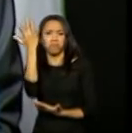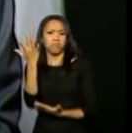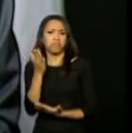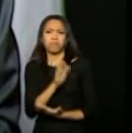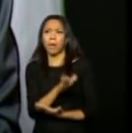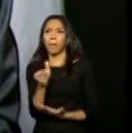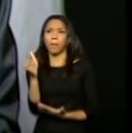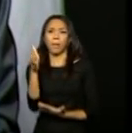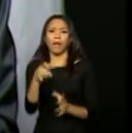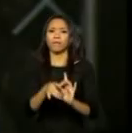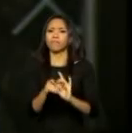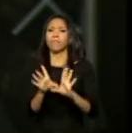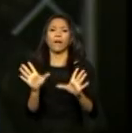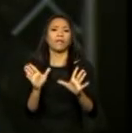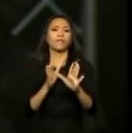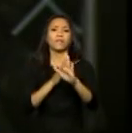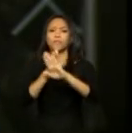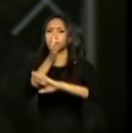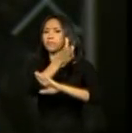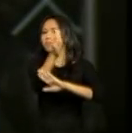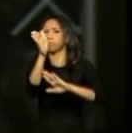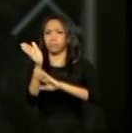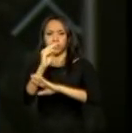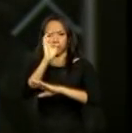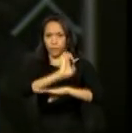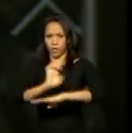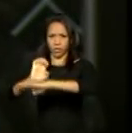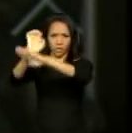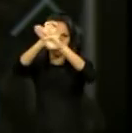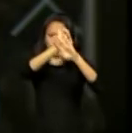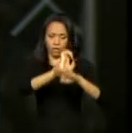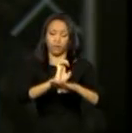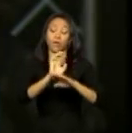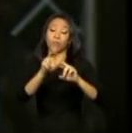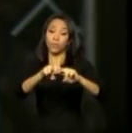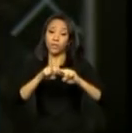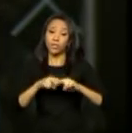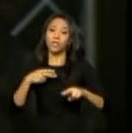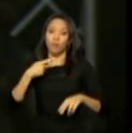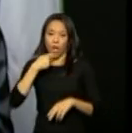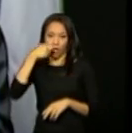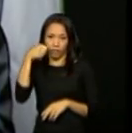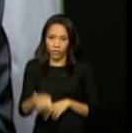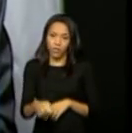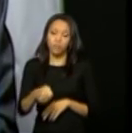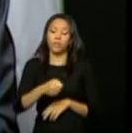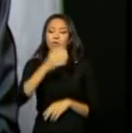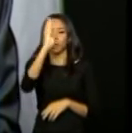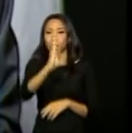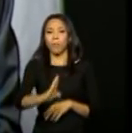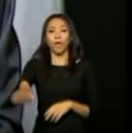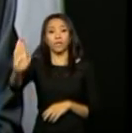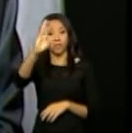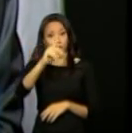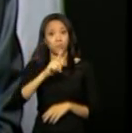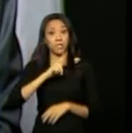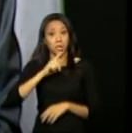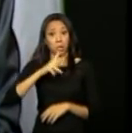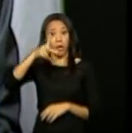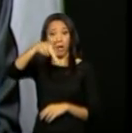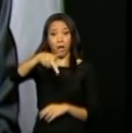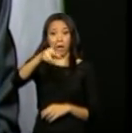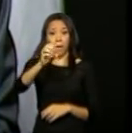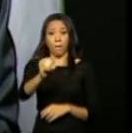do país. É por via desse caminho que afirmaremos definitivamente o Brasil como uma potência estética